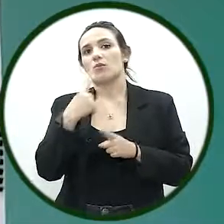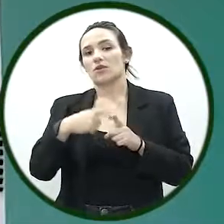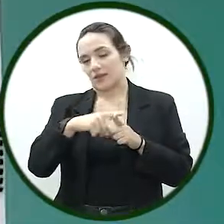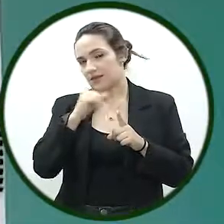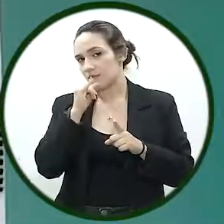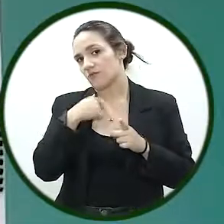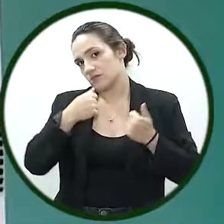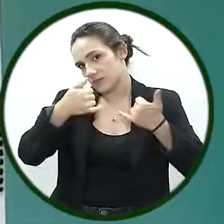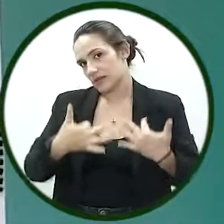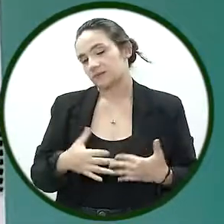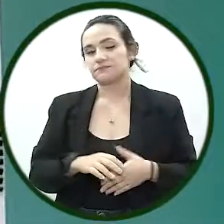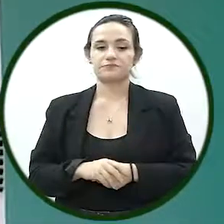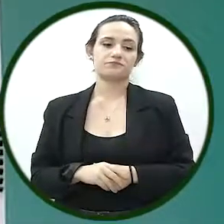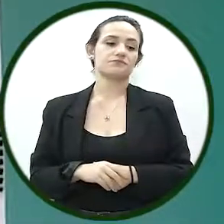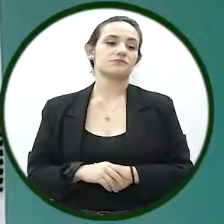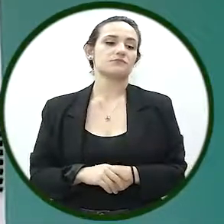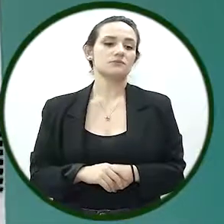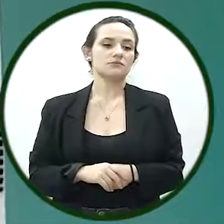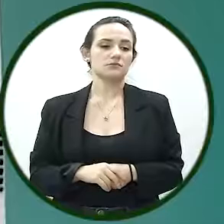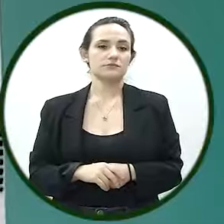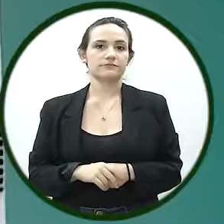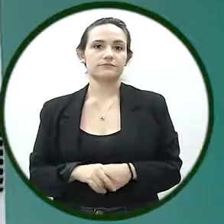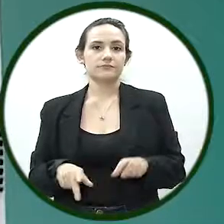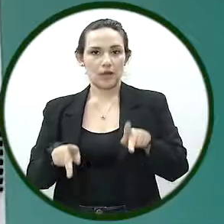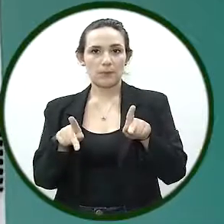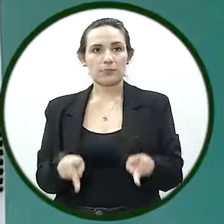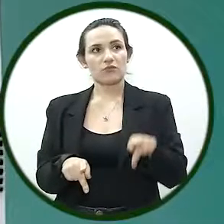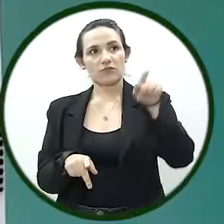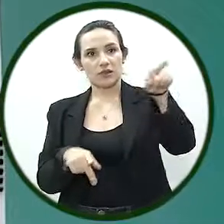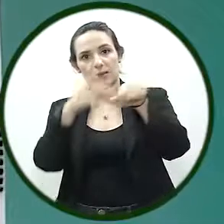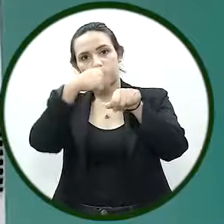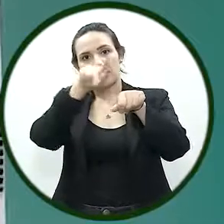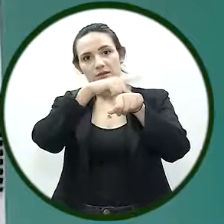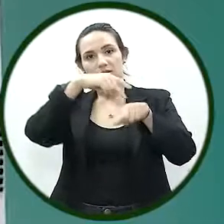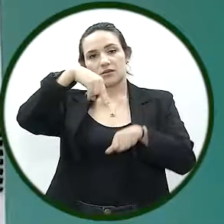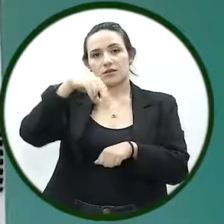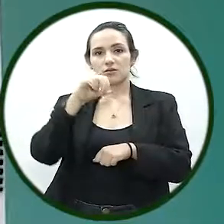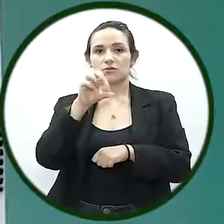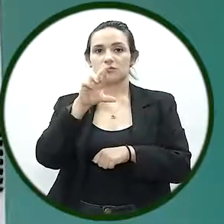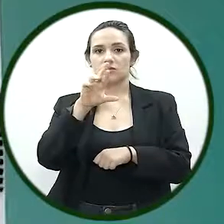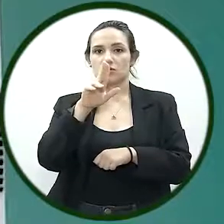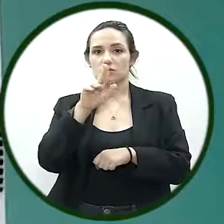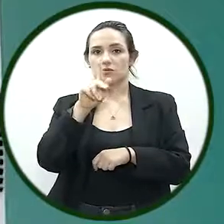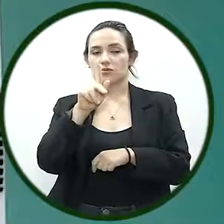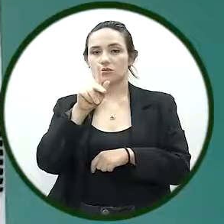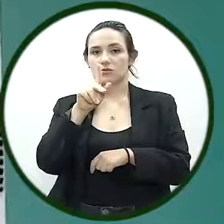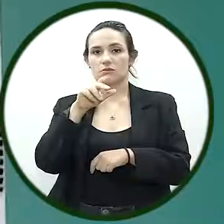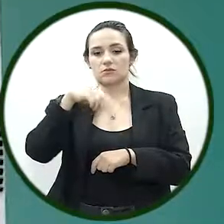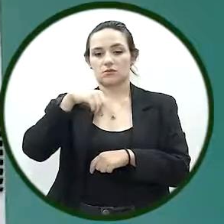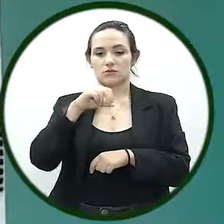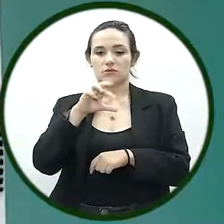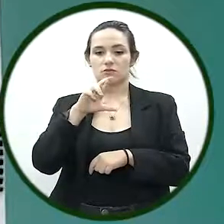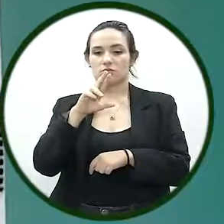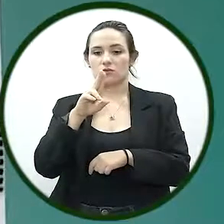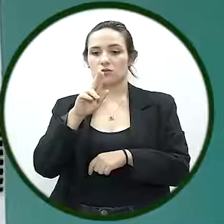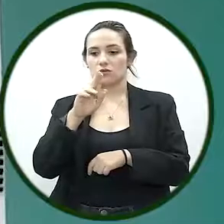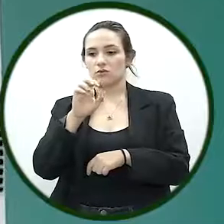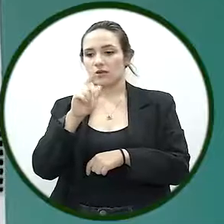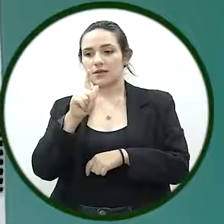vamos pegar um exemplo aqui. A população da Noruega, são seres humanos, têm a mesma composição que